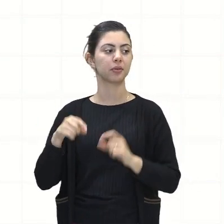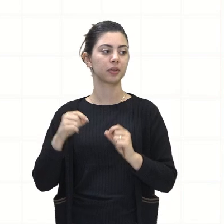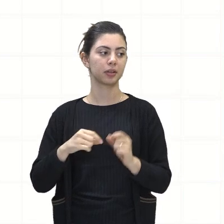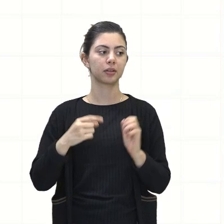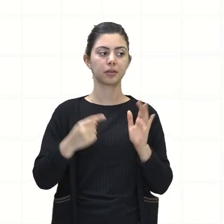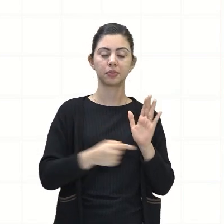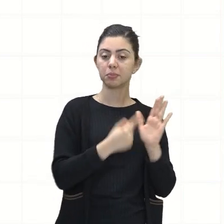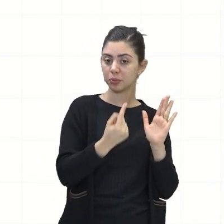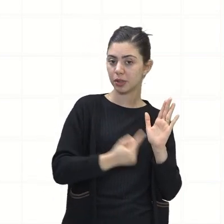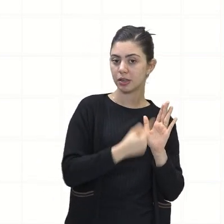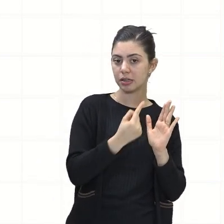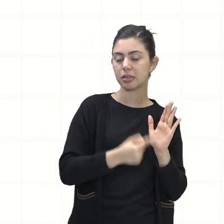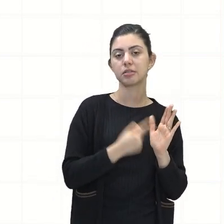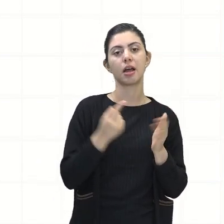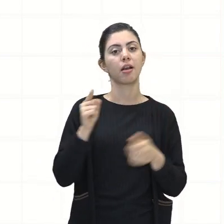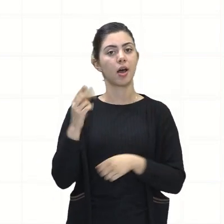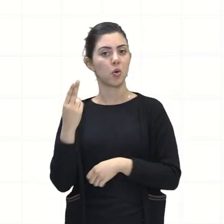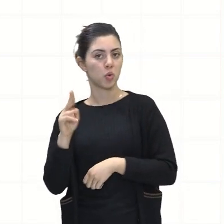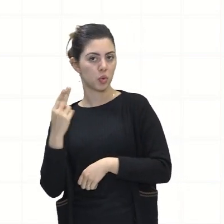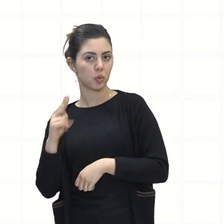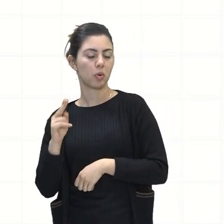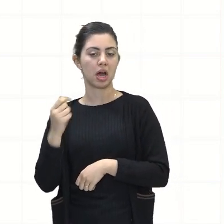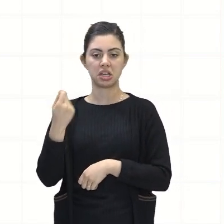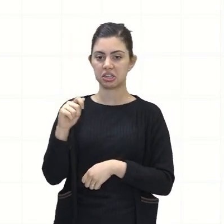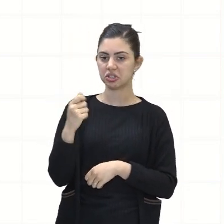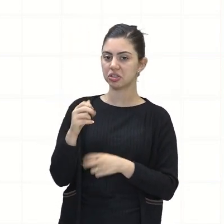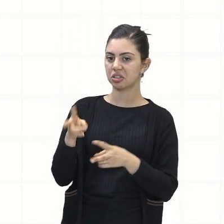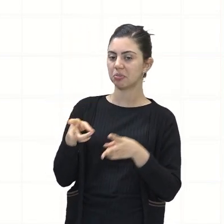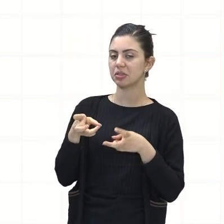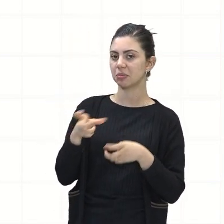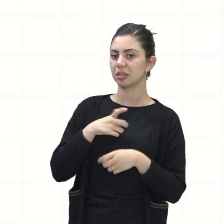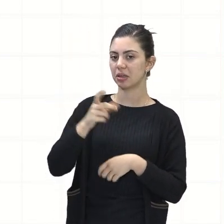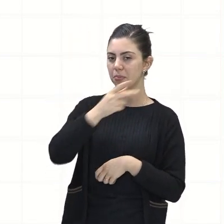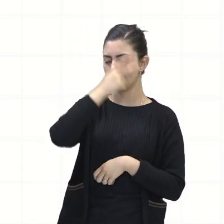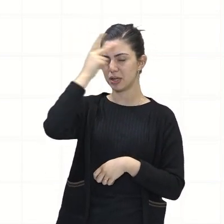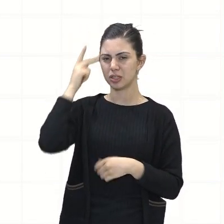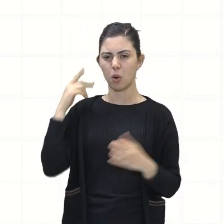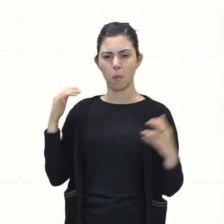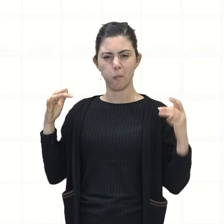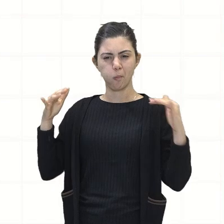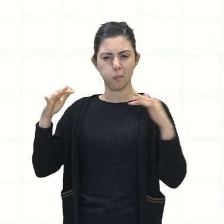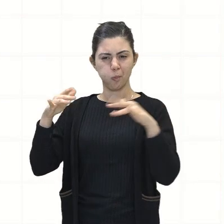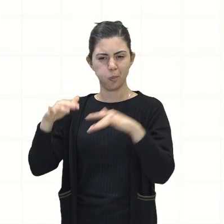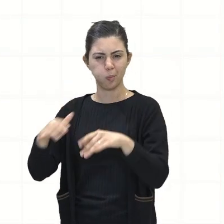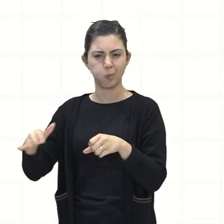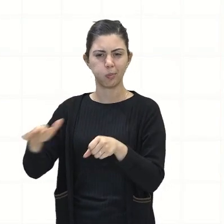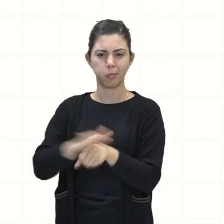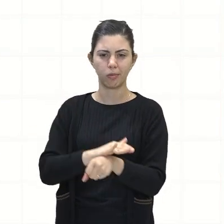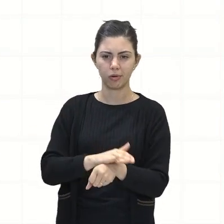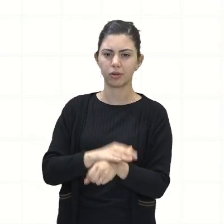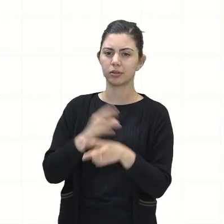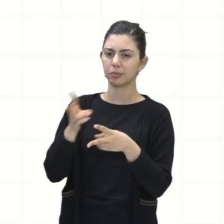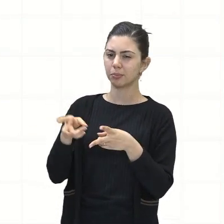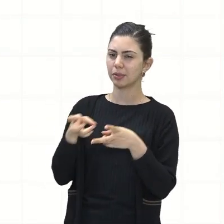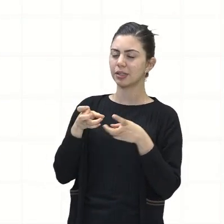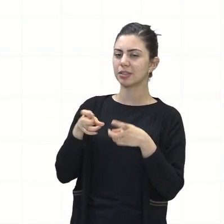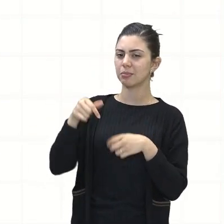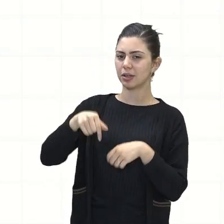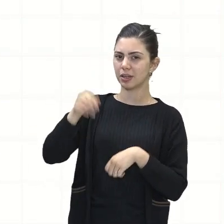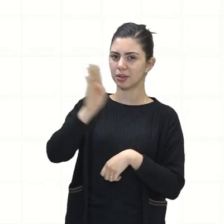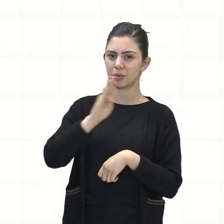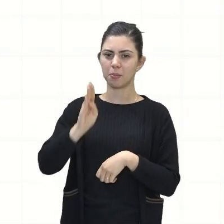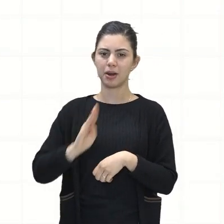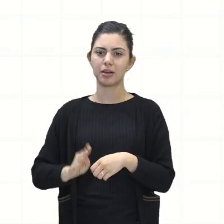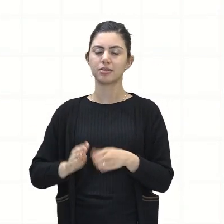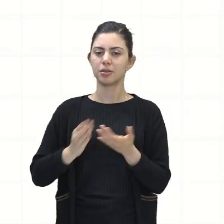Argentina, no Uruguai e na Argentina, né, a gente tem ali uma concentração de pessoas muito grande. todo o litoral brasileiro, onde ficam